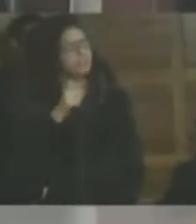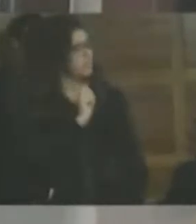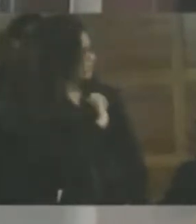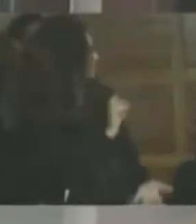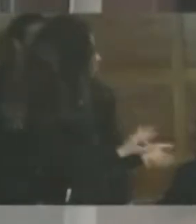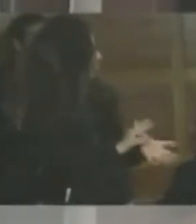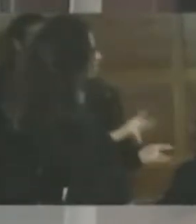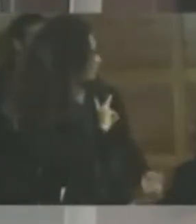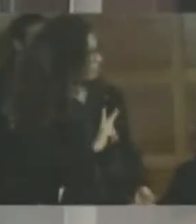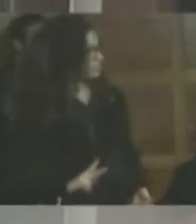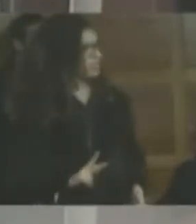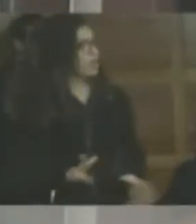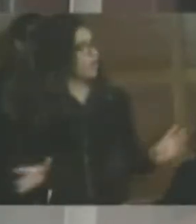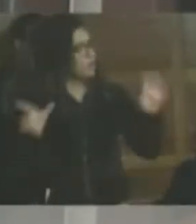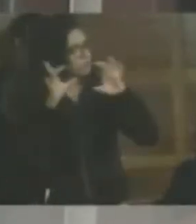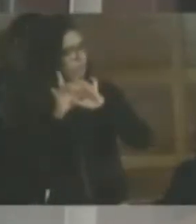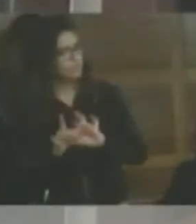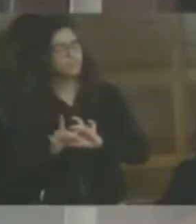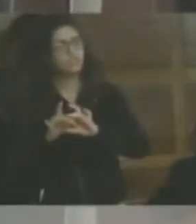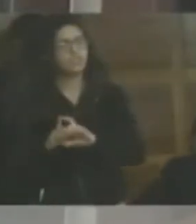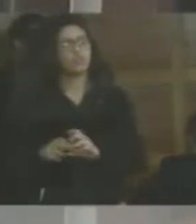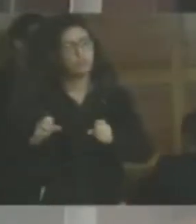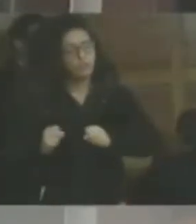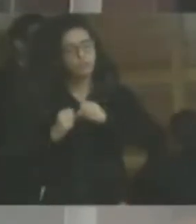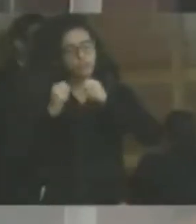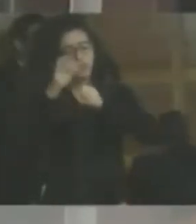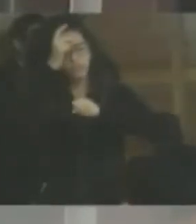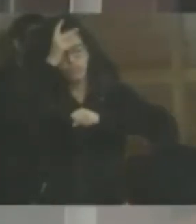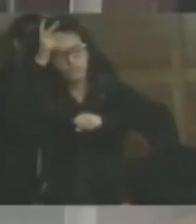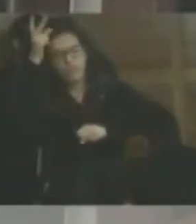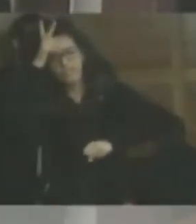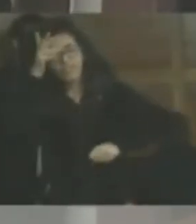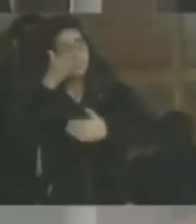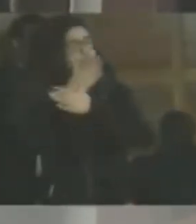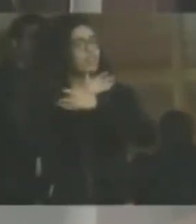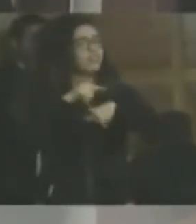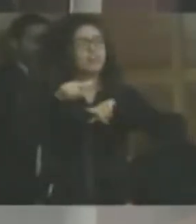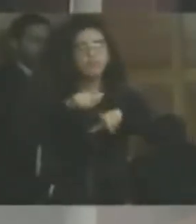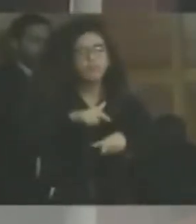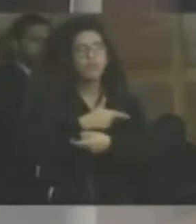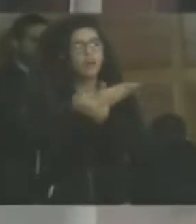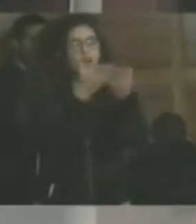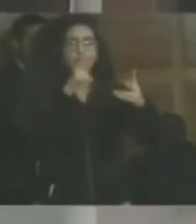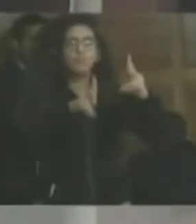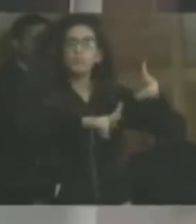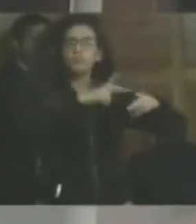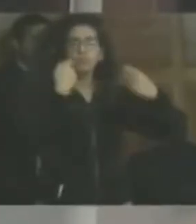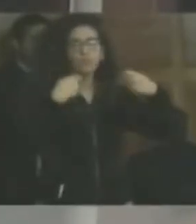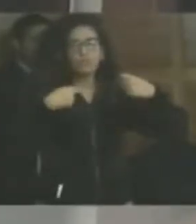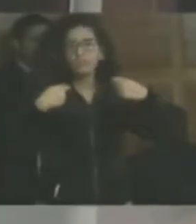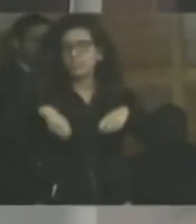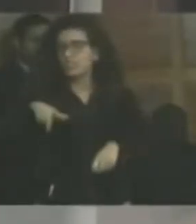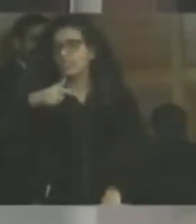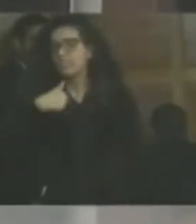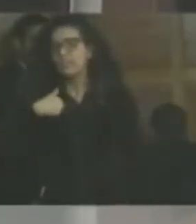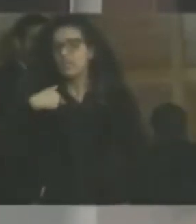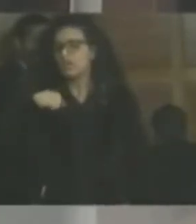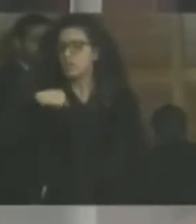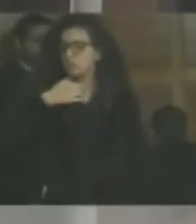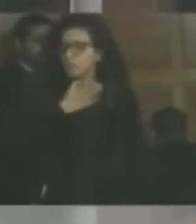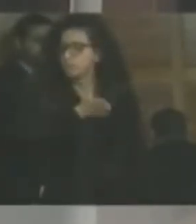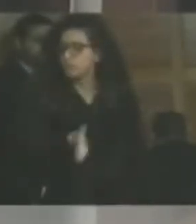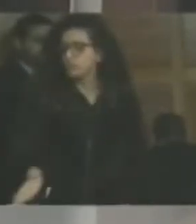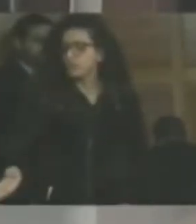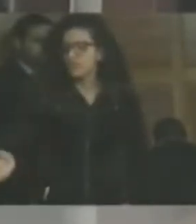nos unir os poderes desse município e trazer emprego para o povo que tanto necessita. Eu desci aqui embaixo e atendi